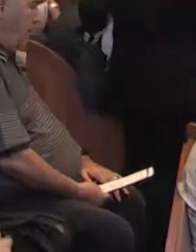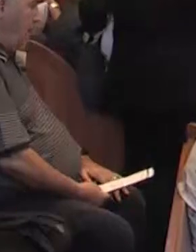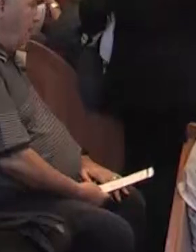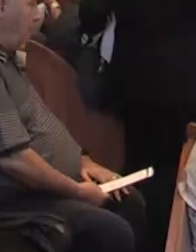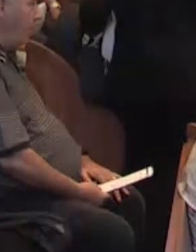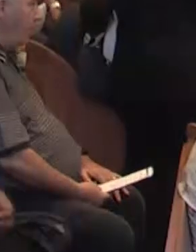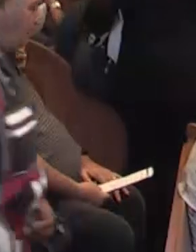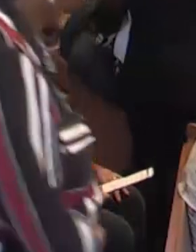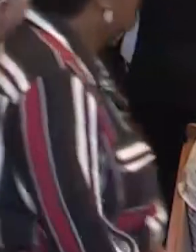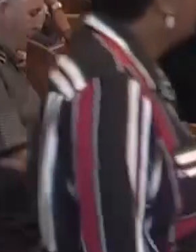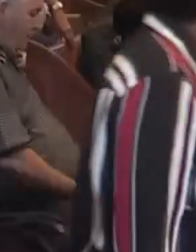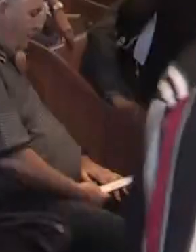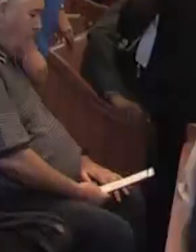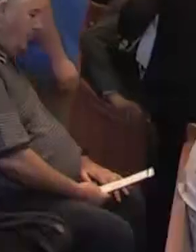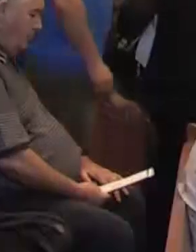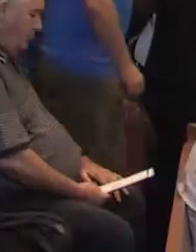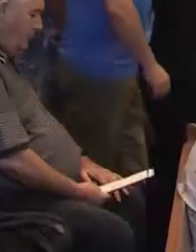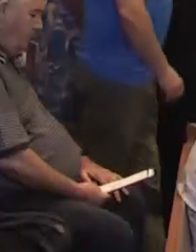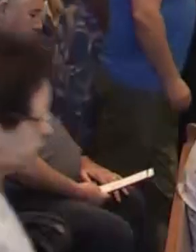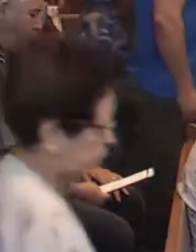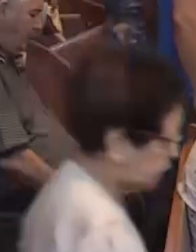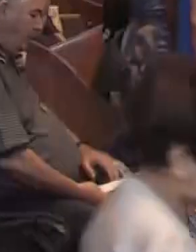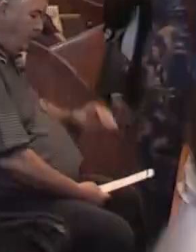Aqui podem vir, por favor.